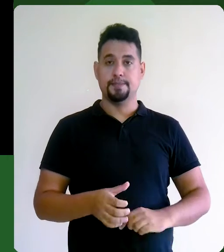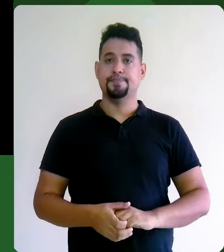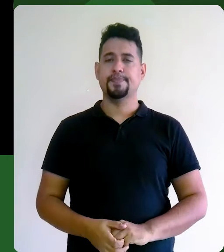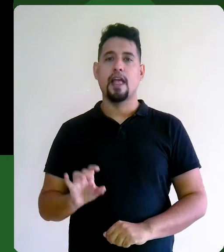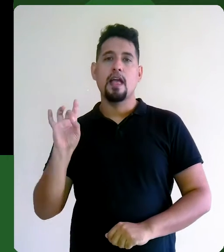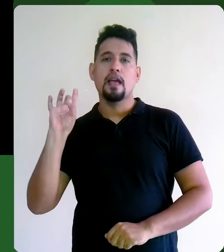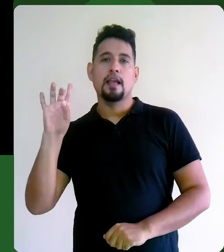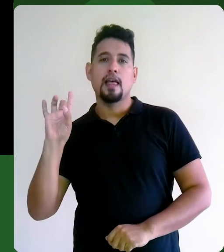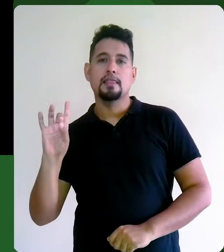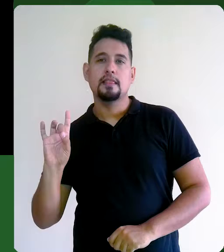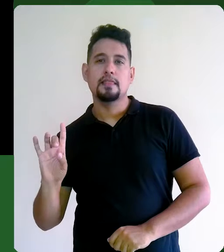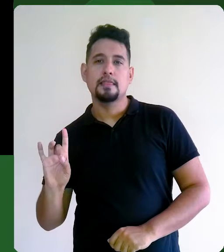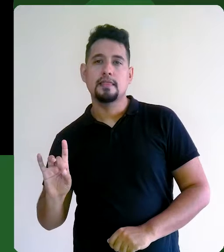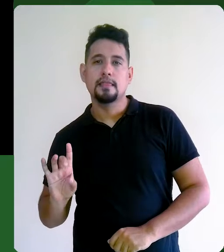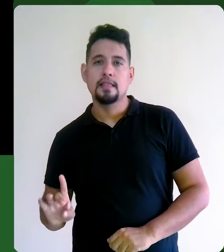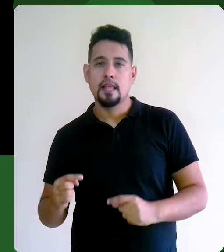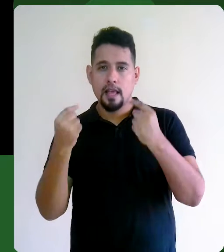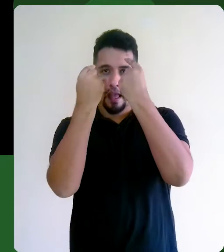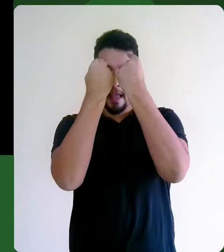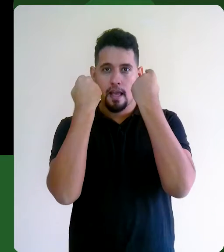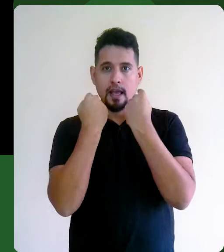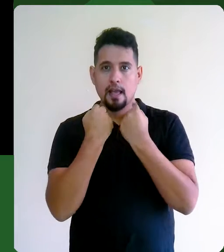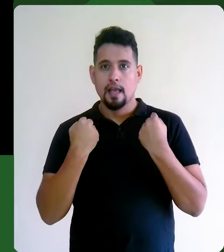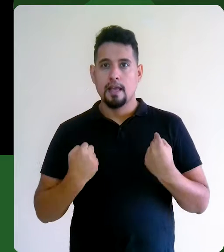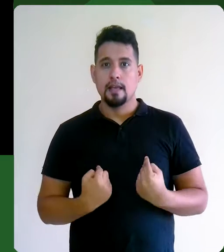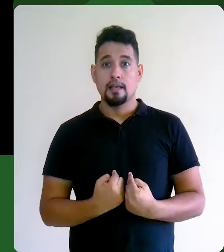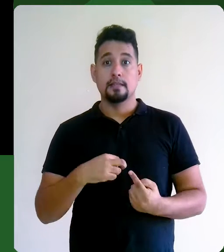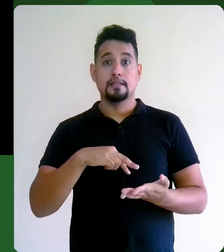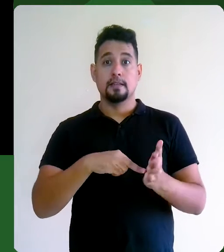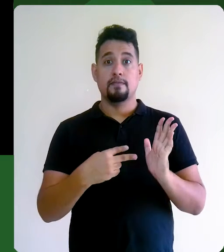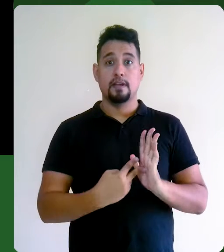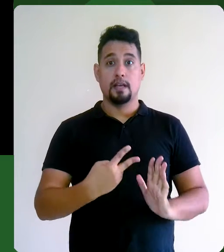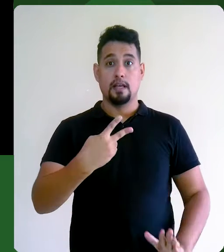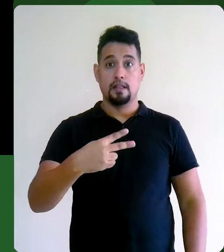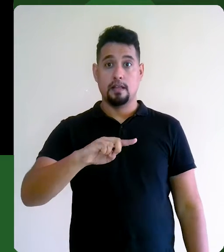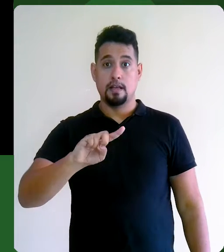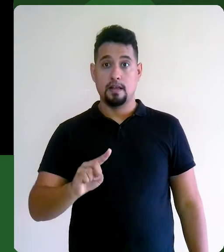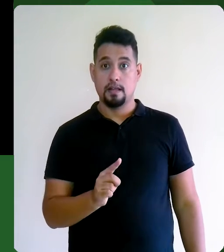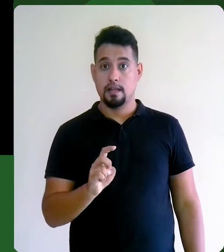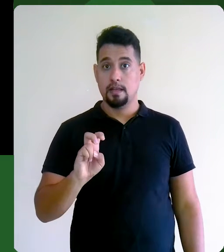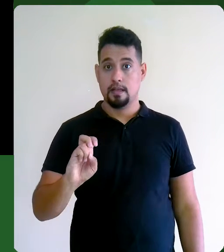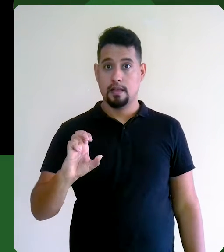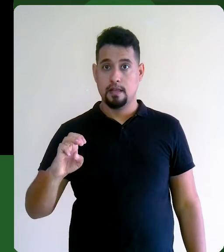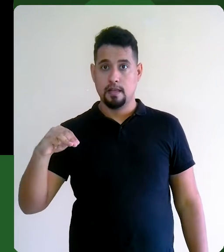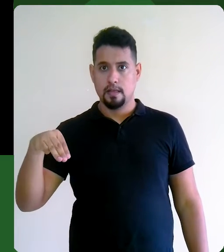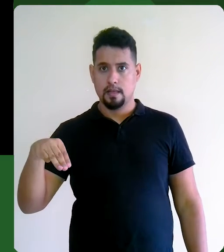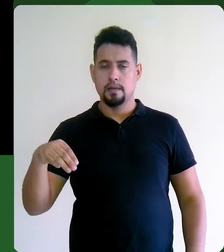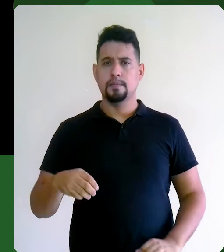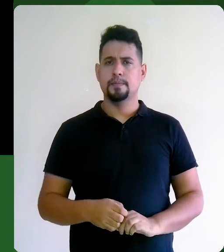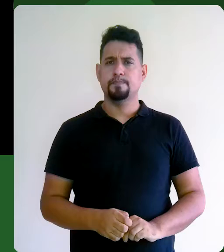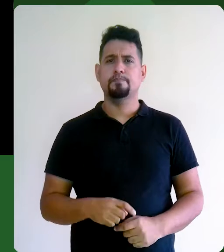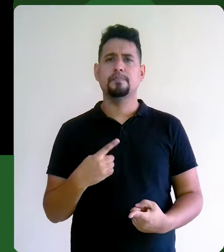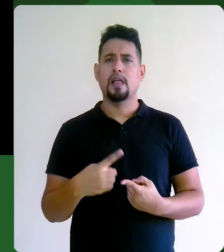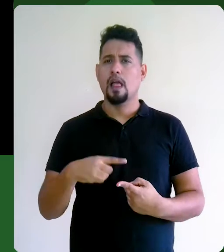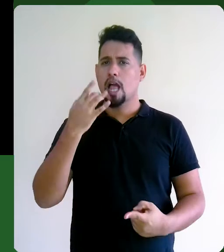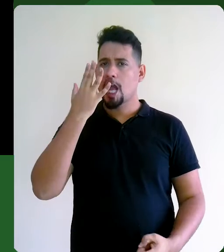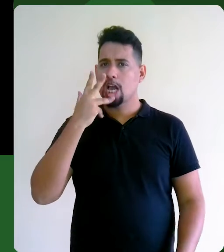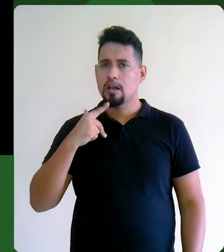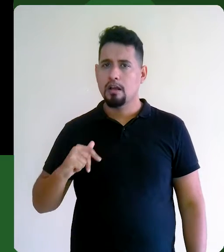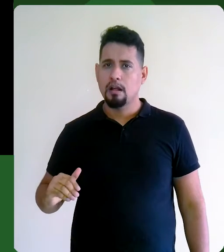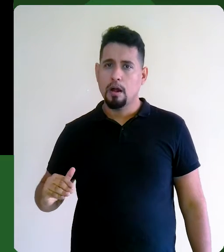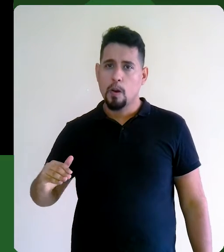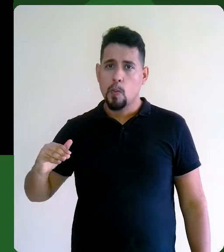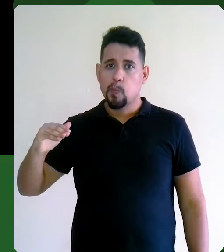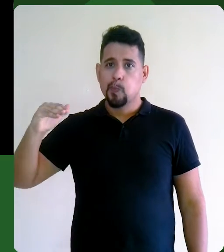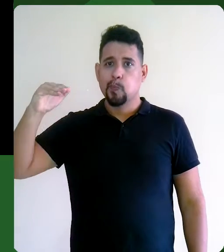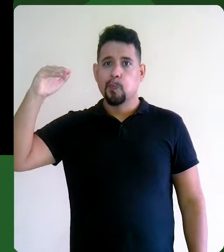E cada uma dessas cabeças é de 2,5 centímetros. Então, isso porque, à medida que a criança cresce, a cabeça vai